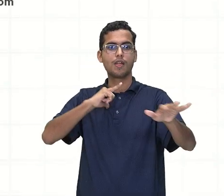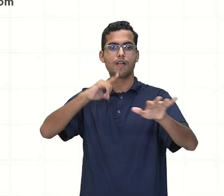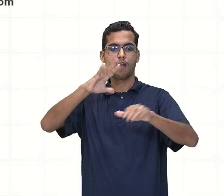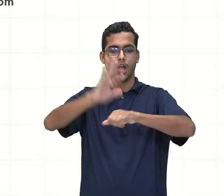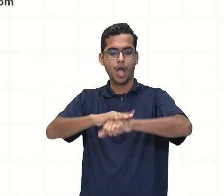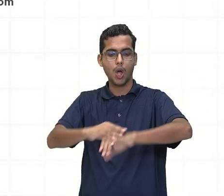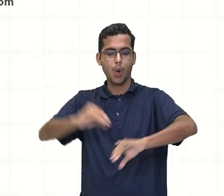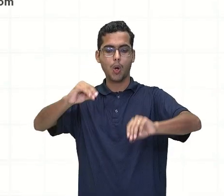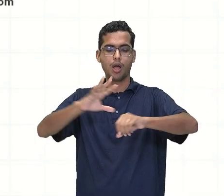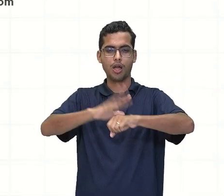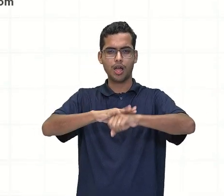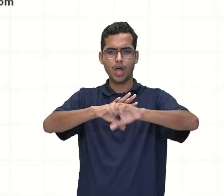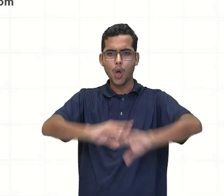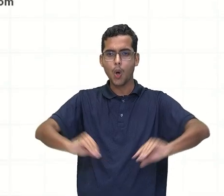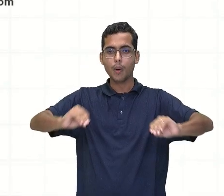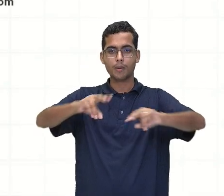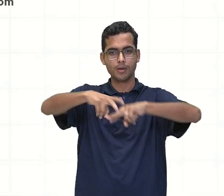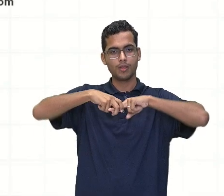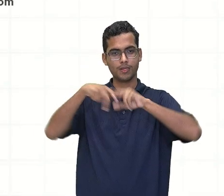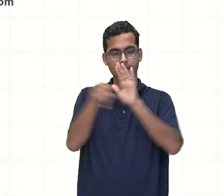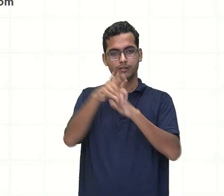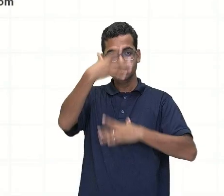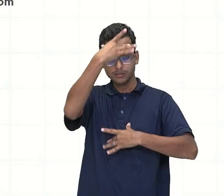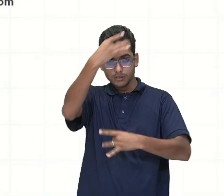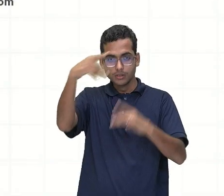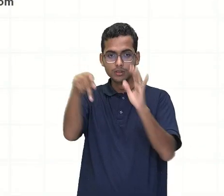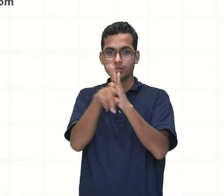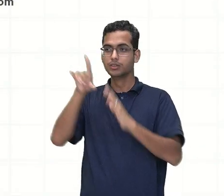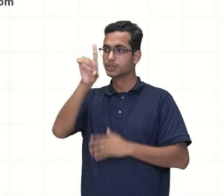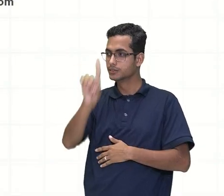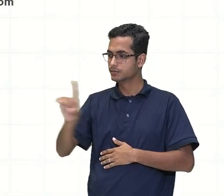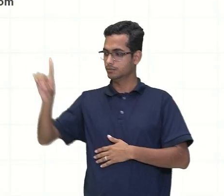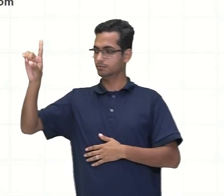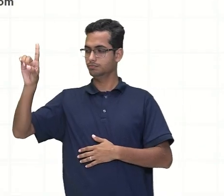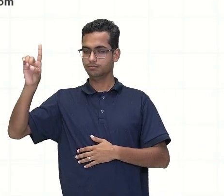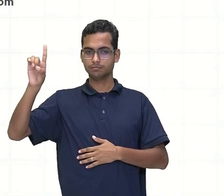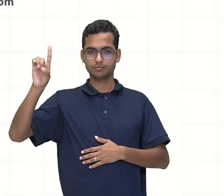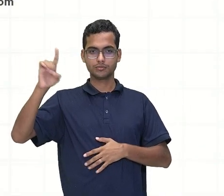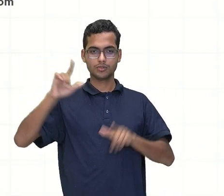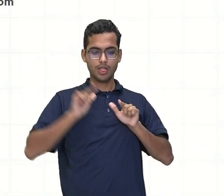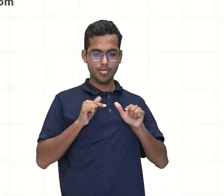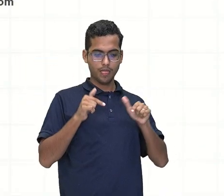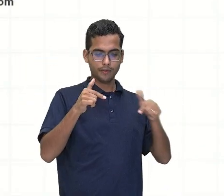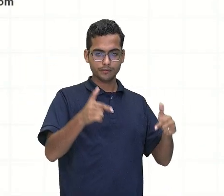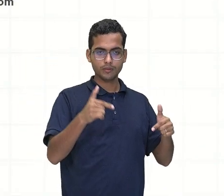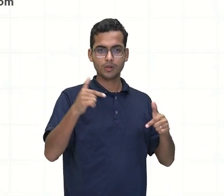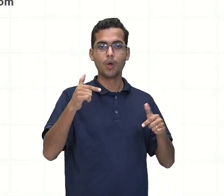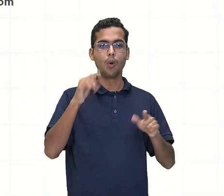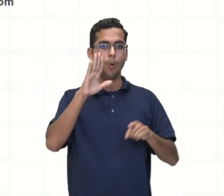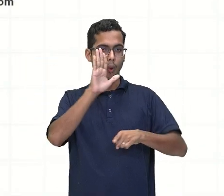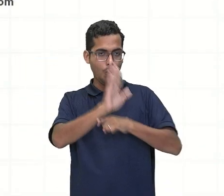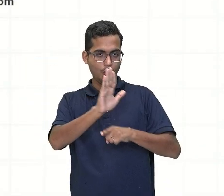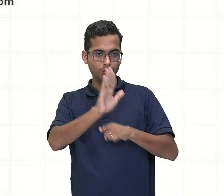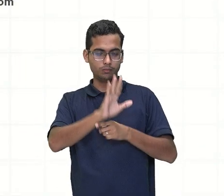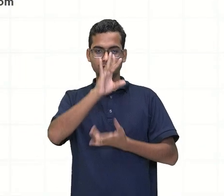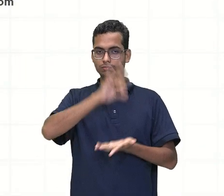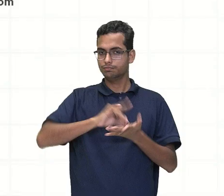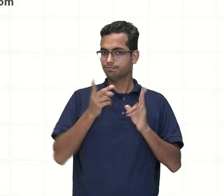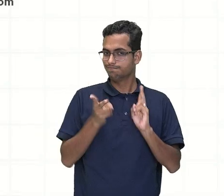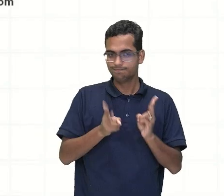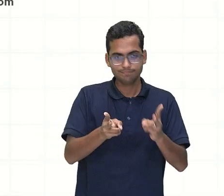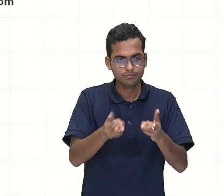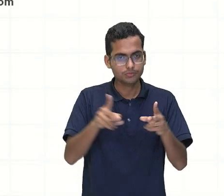intervenção divina, né? Para muitos, a fé atua como um canal de cura, e um canal de